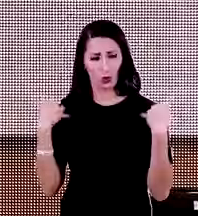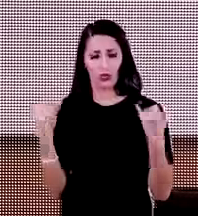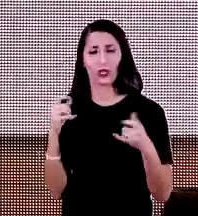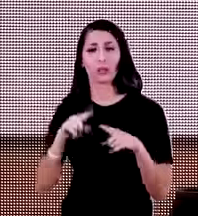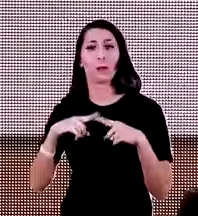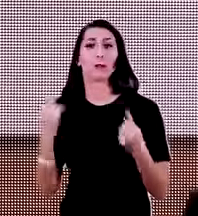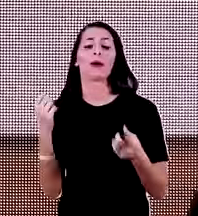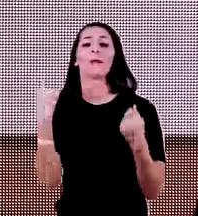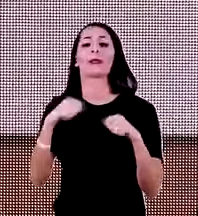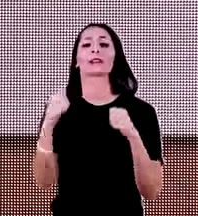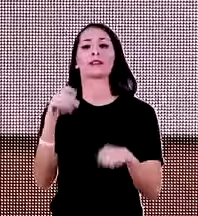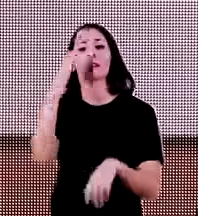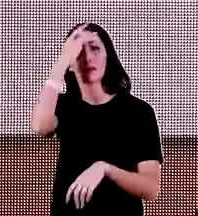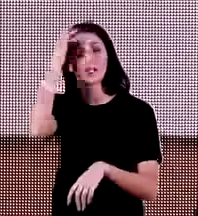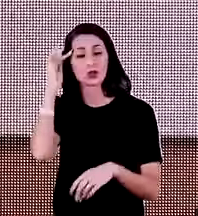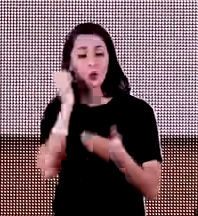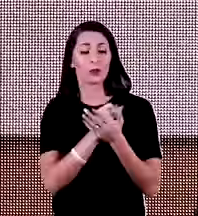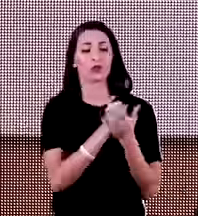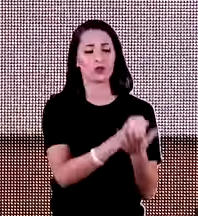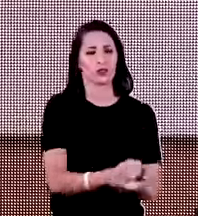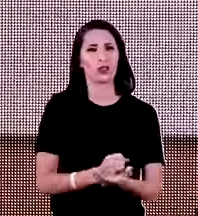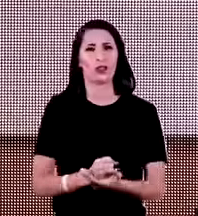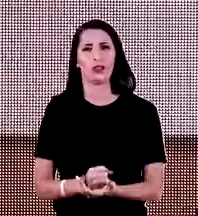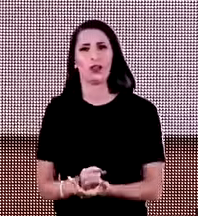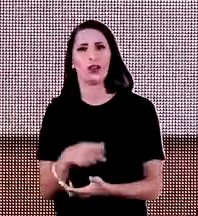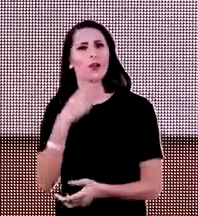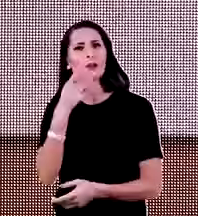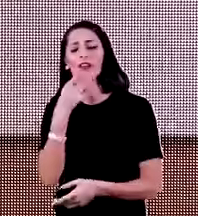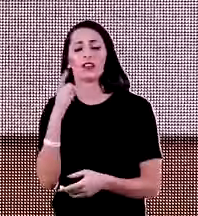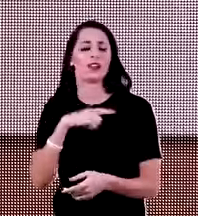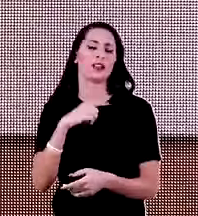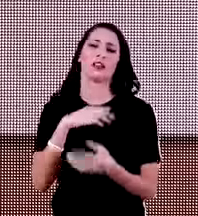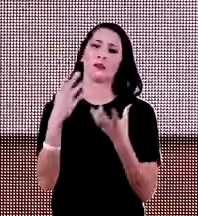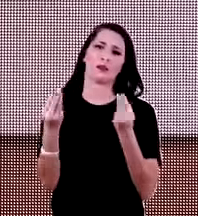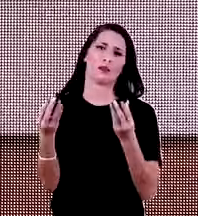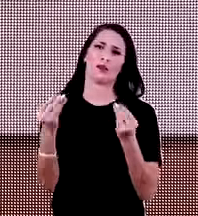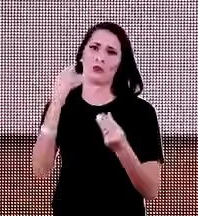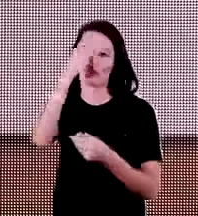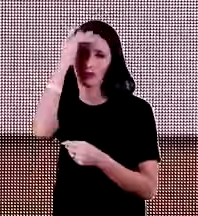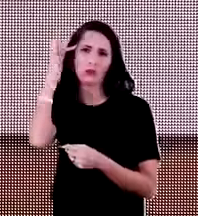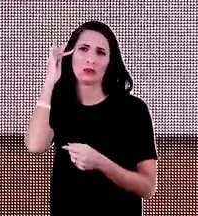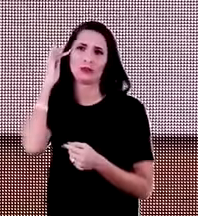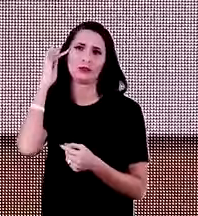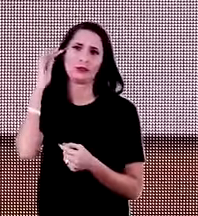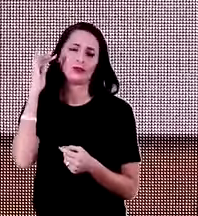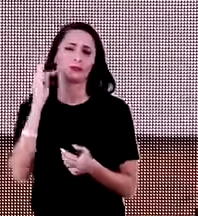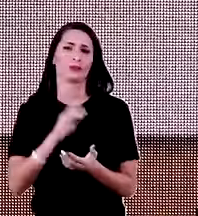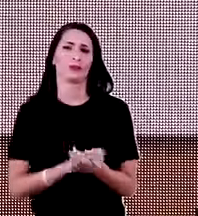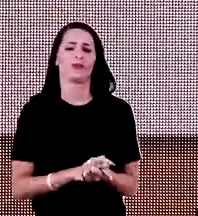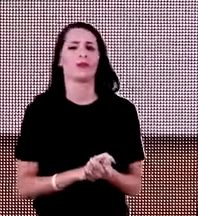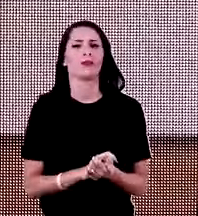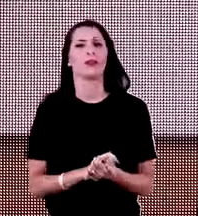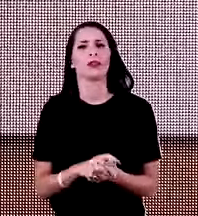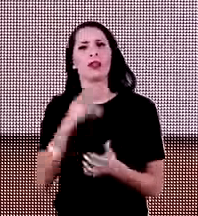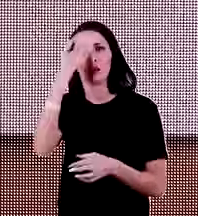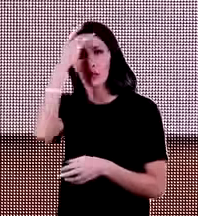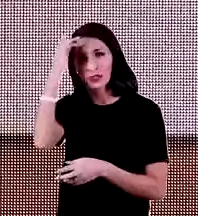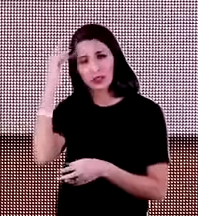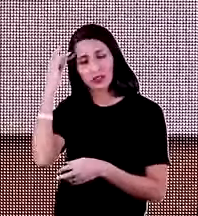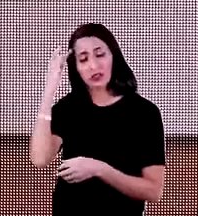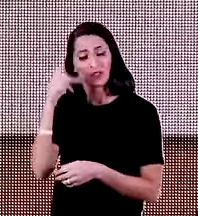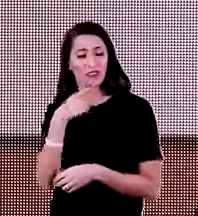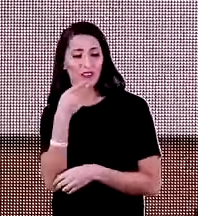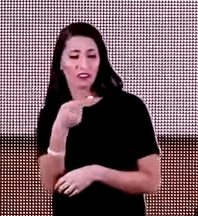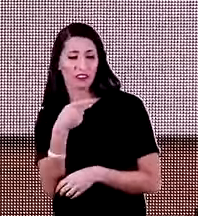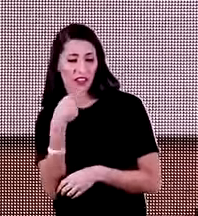falar o mundo está cheio de falador, tá ou não tá? Na minha casa tem 3, 4 comigo. Não é? É aquela pessoa que dá uma